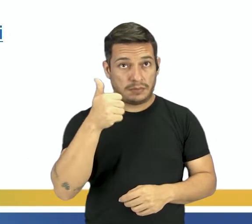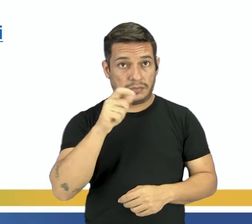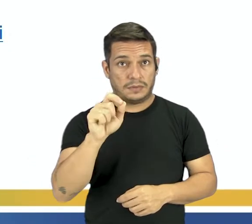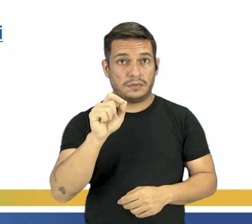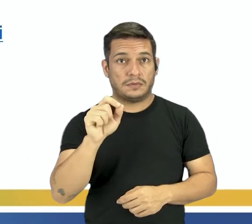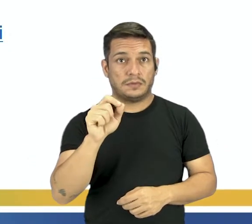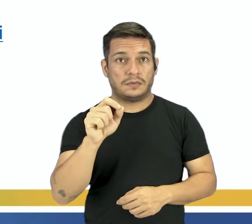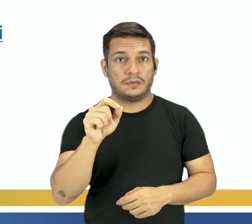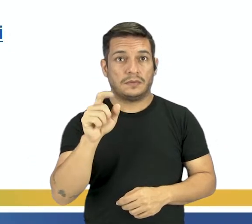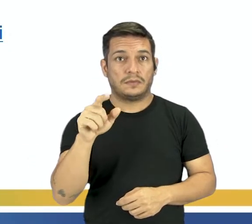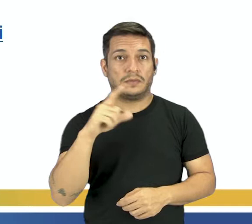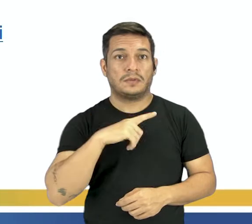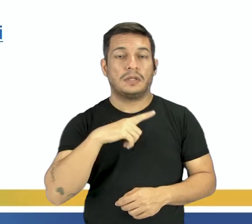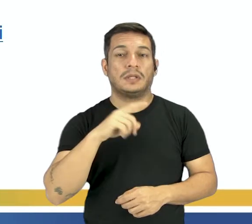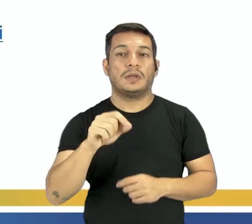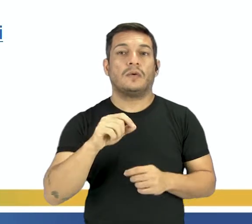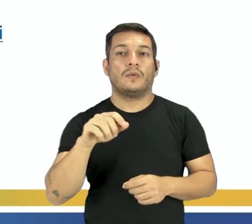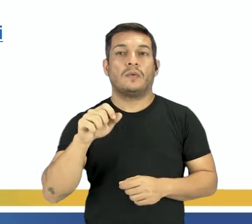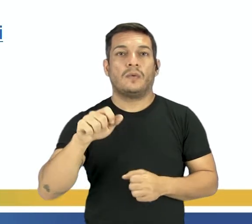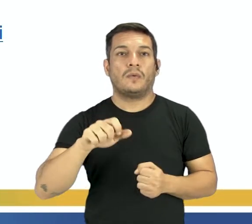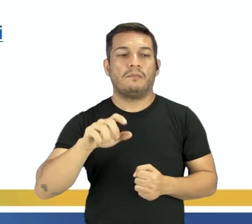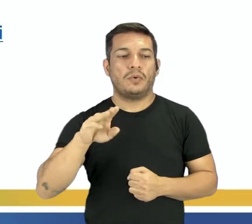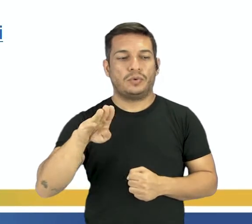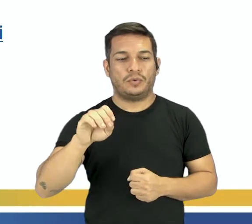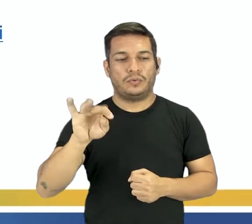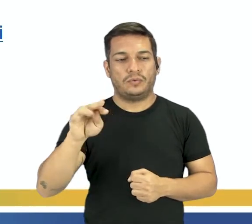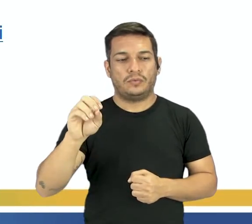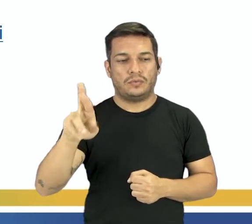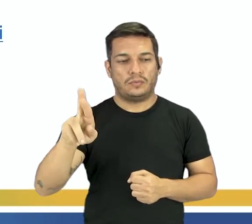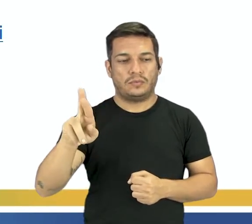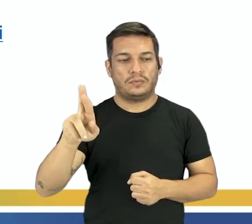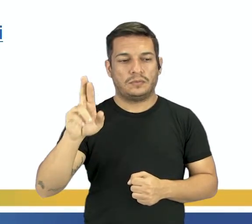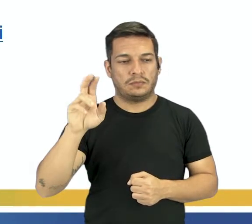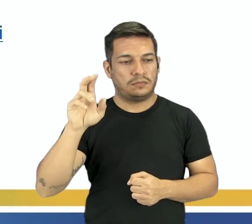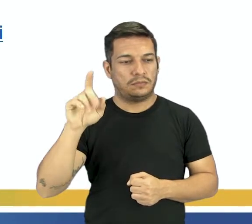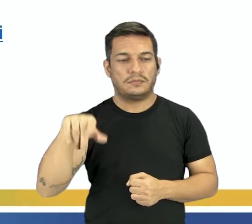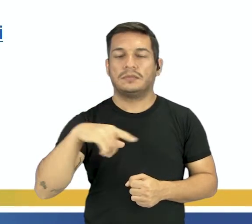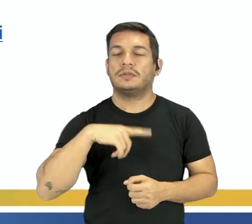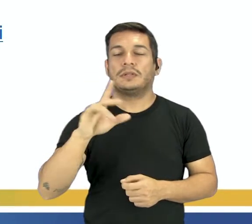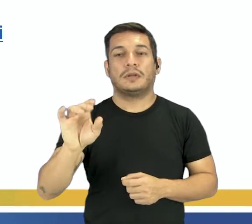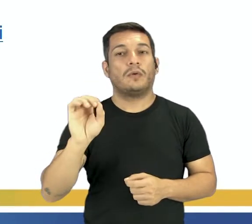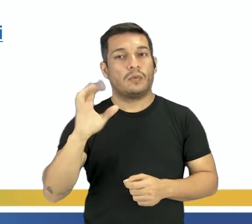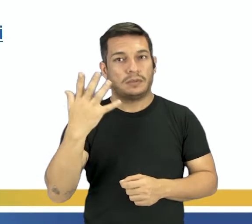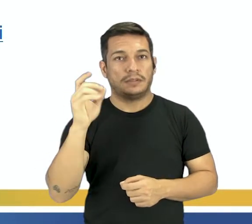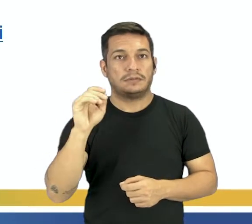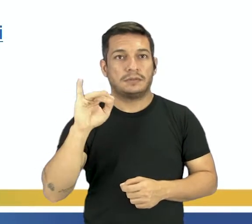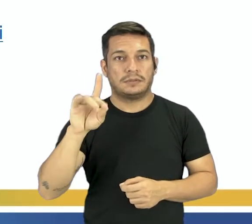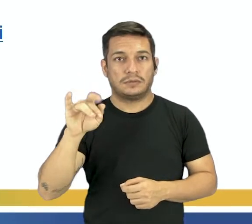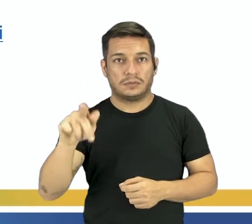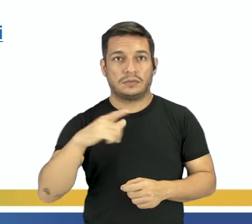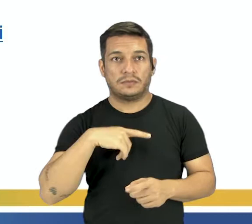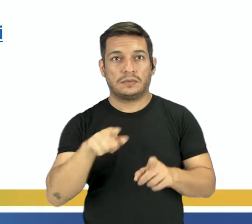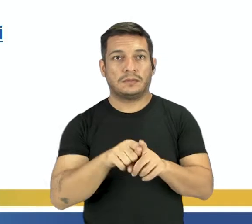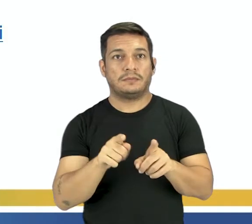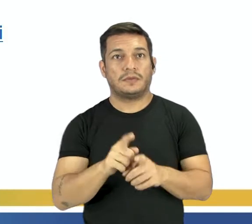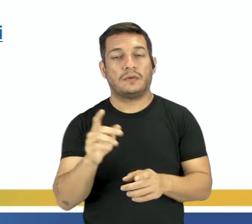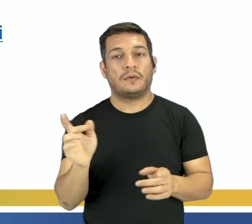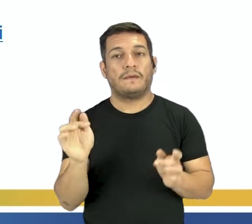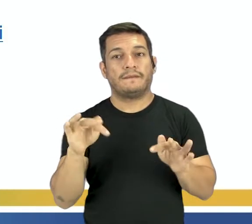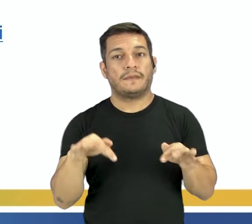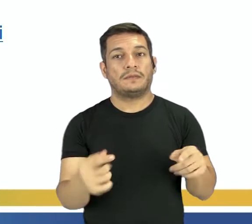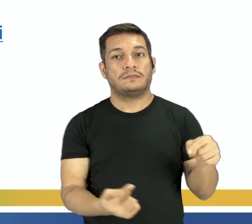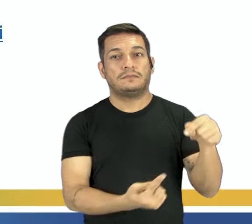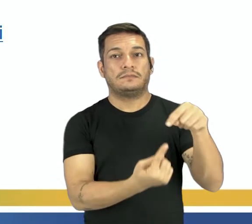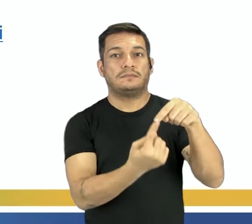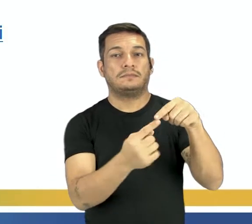dínamo em si, onde está o motor, o rotor, onde de fato acontece o processo de indução. E aqui o fim dele, que é